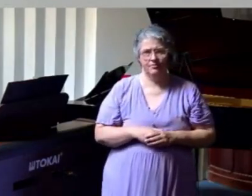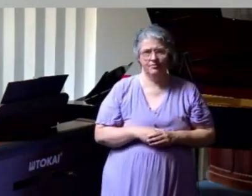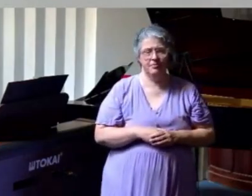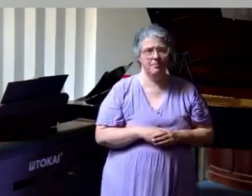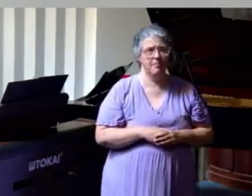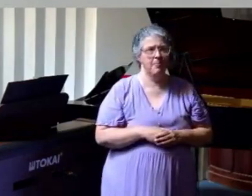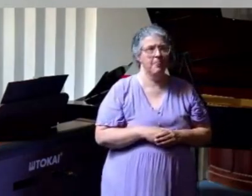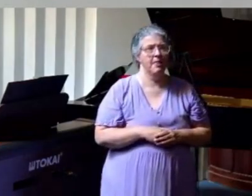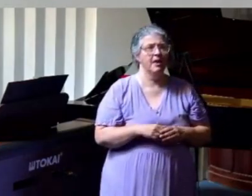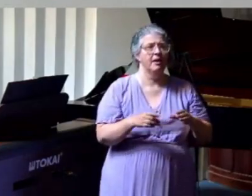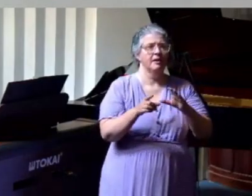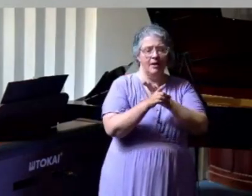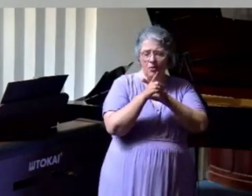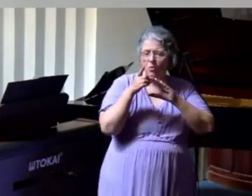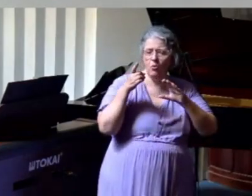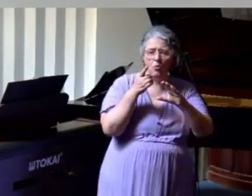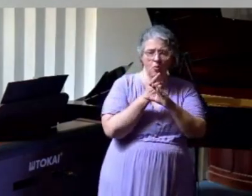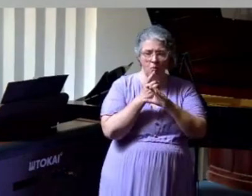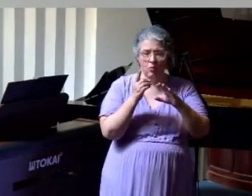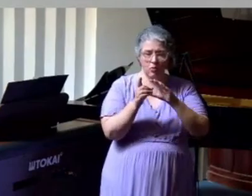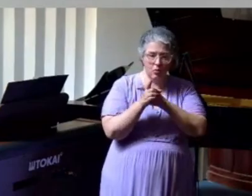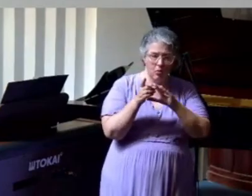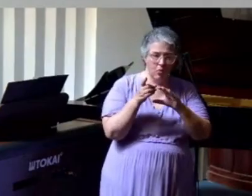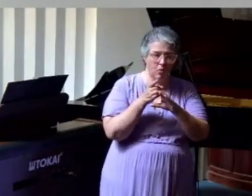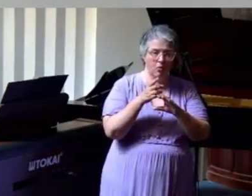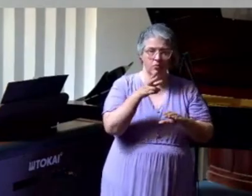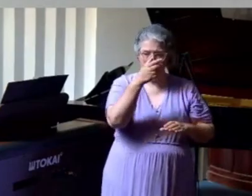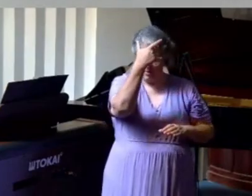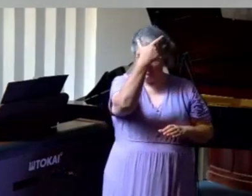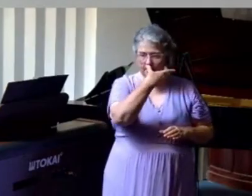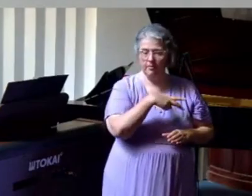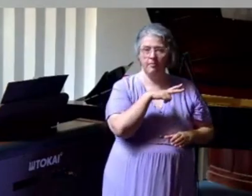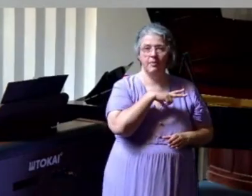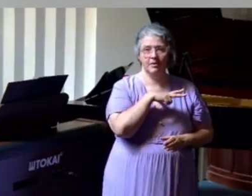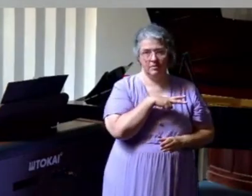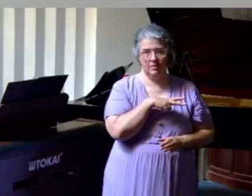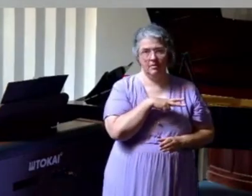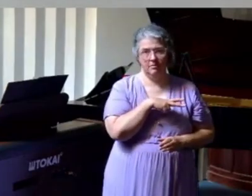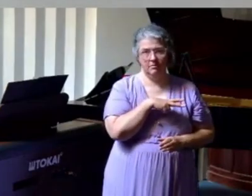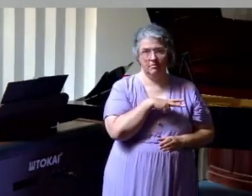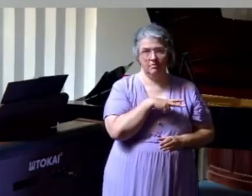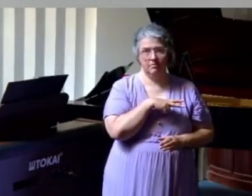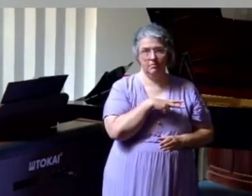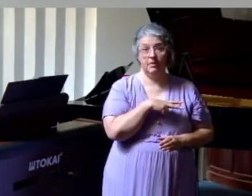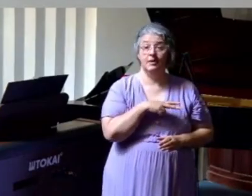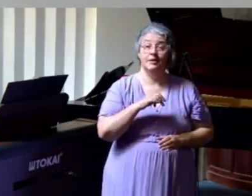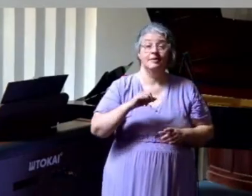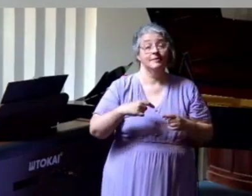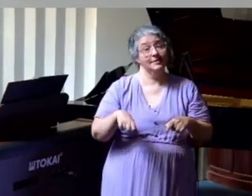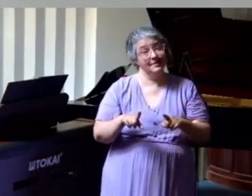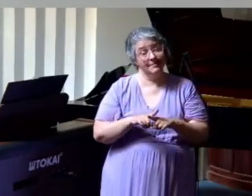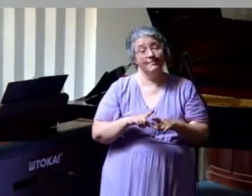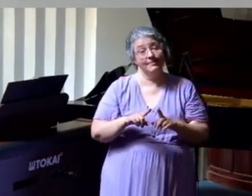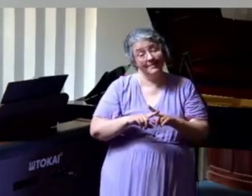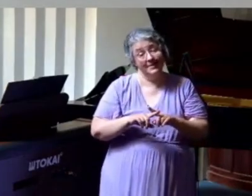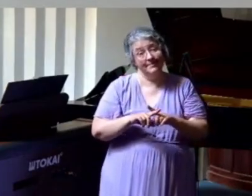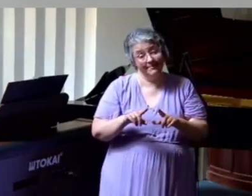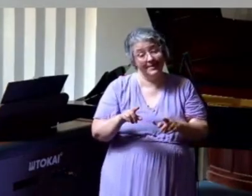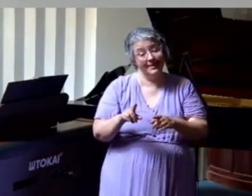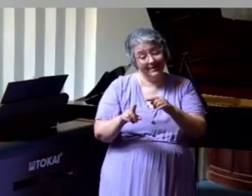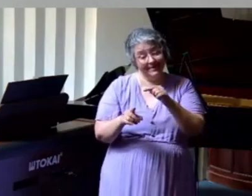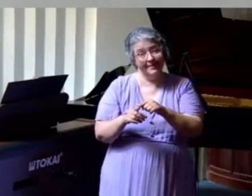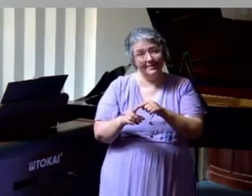existe um culto, uma adoração que é única ao Senhor. E aqui Joás se perdeu. Então, nós